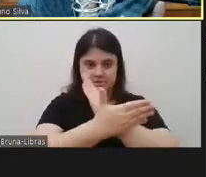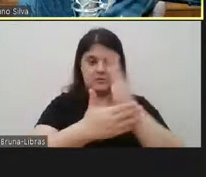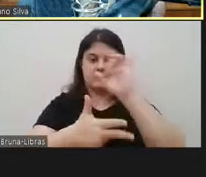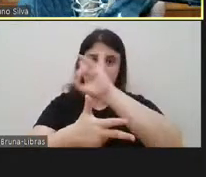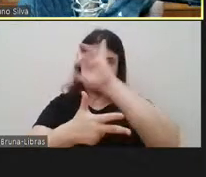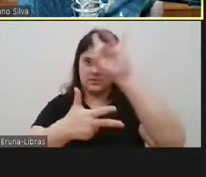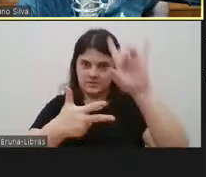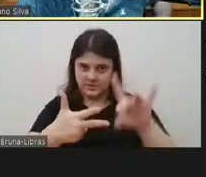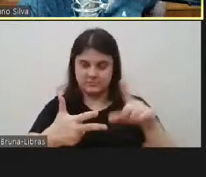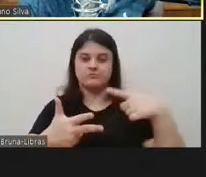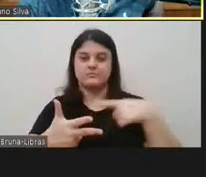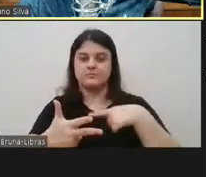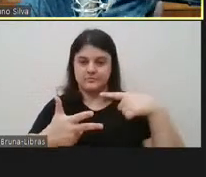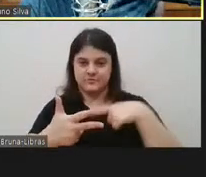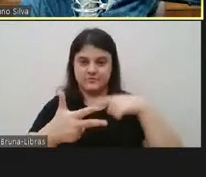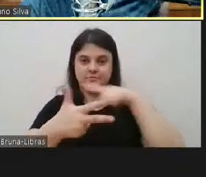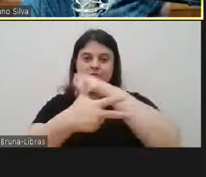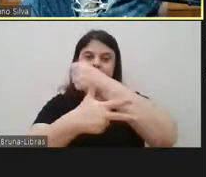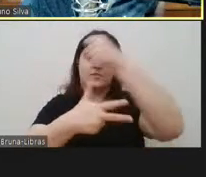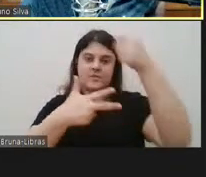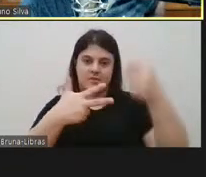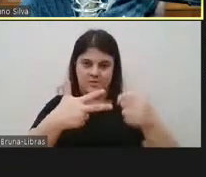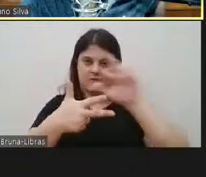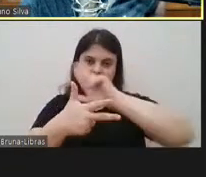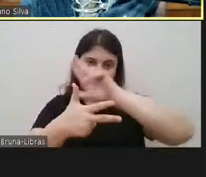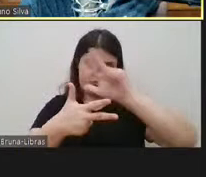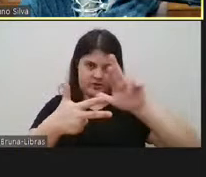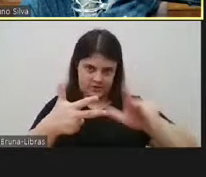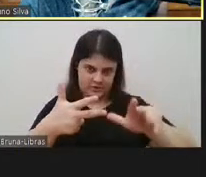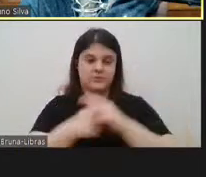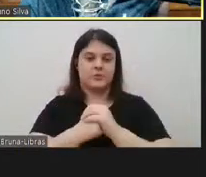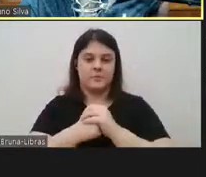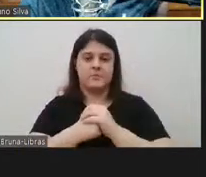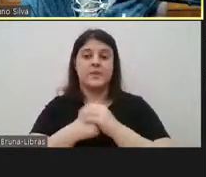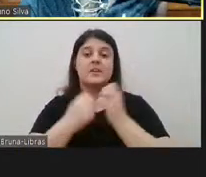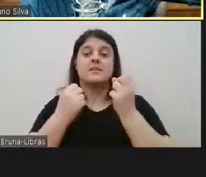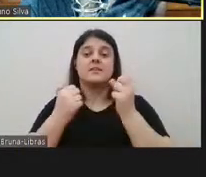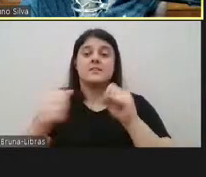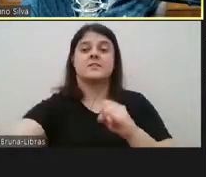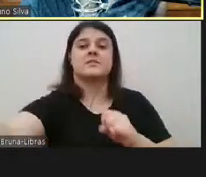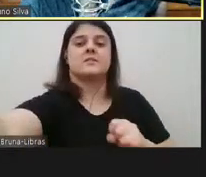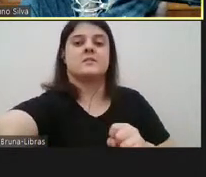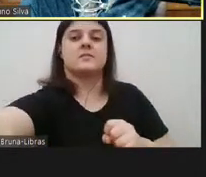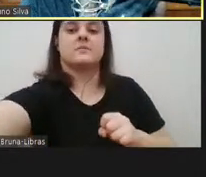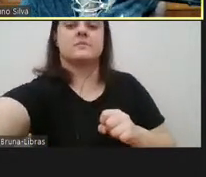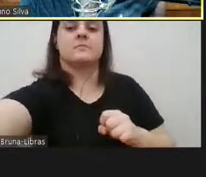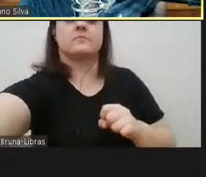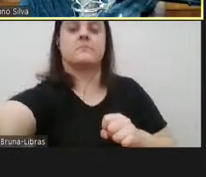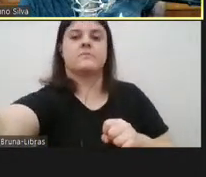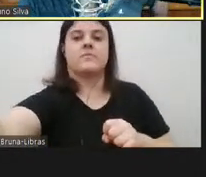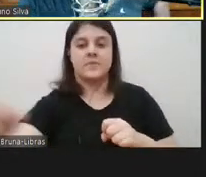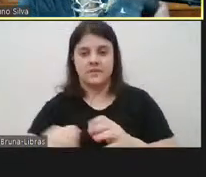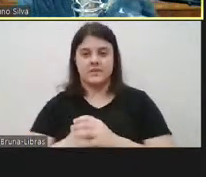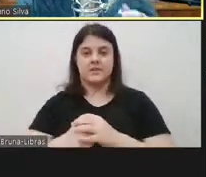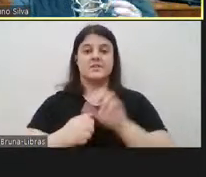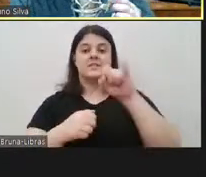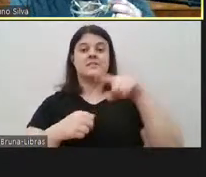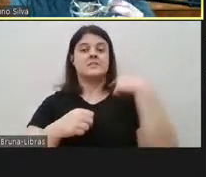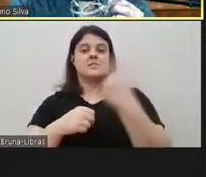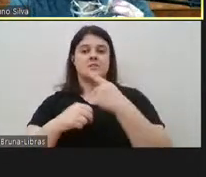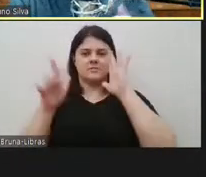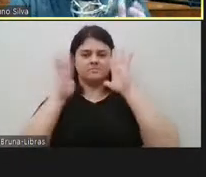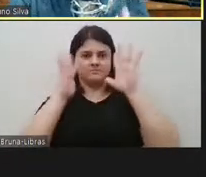responsabilidades políticas entre poderes diferentes se a gente parar para pensar como eu tava dizendo para vocês